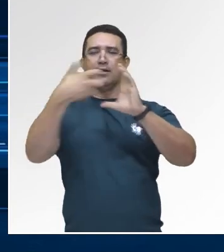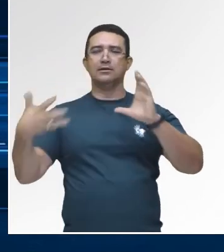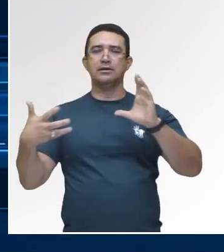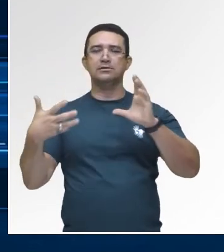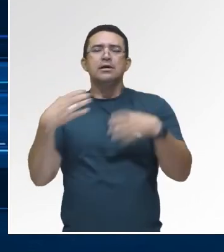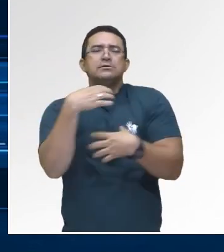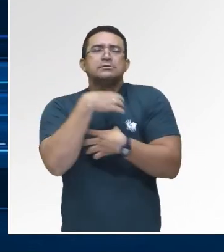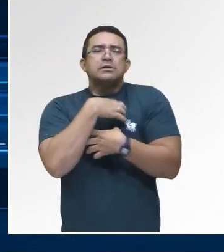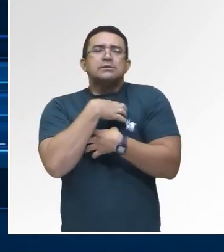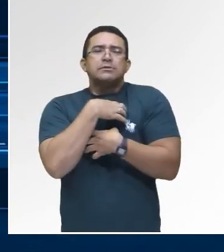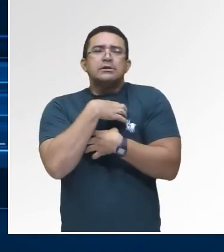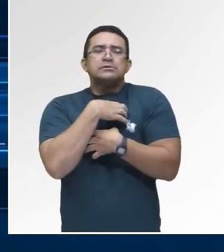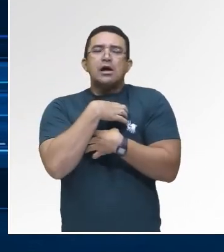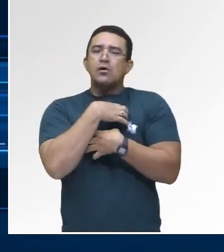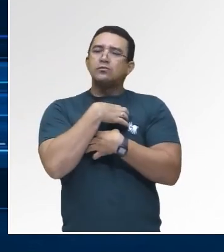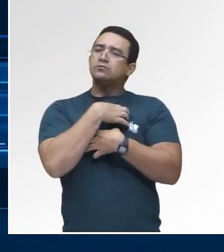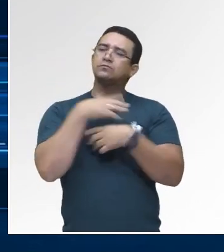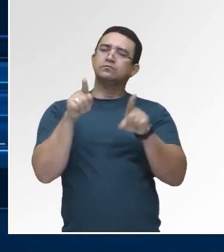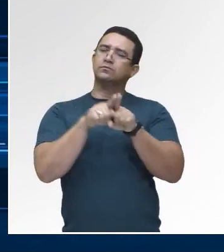sensibilidade, muitas